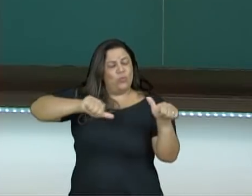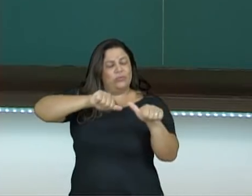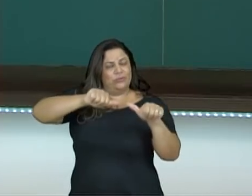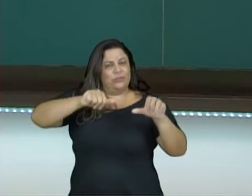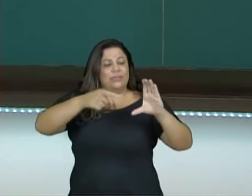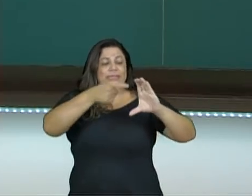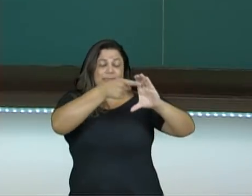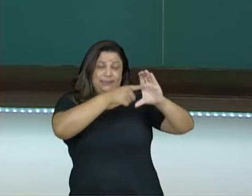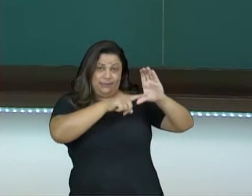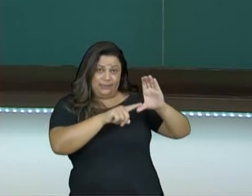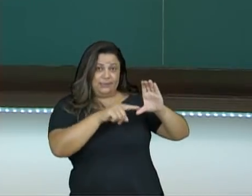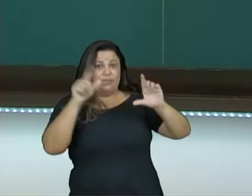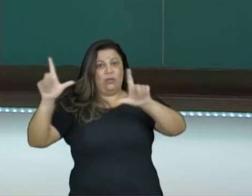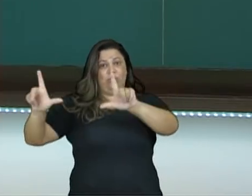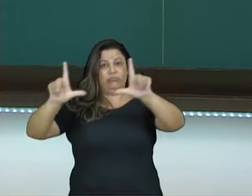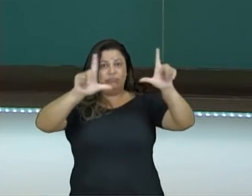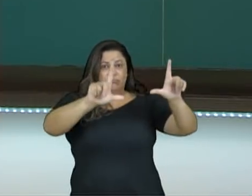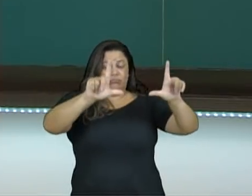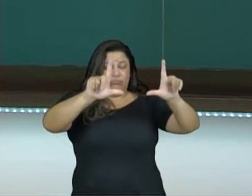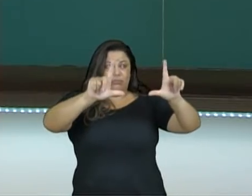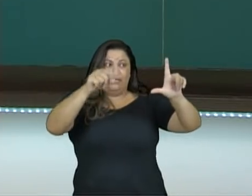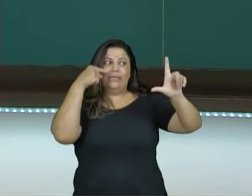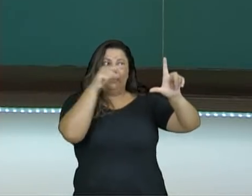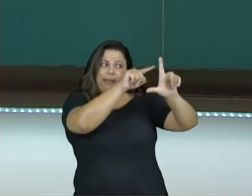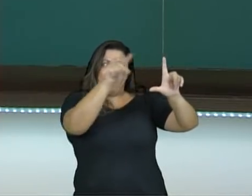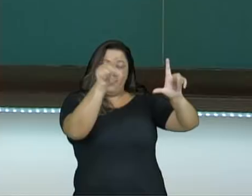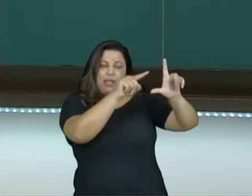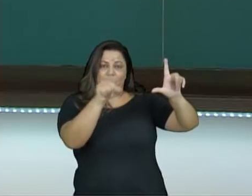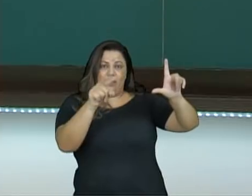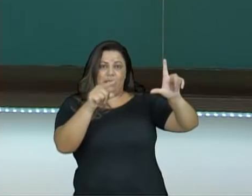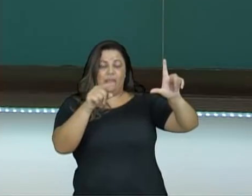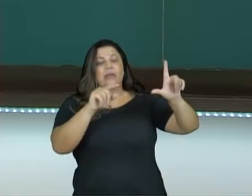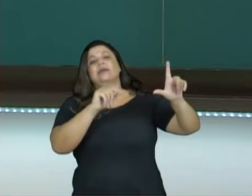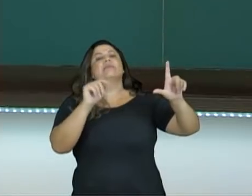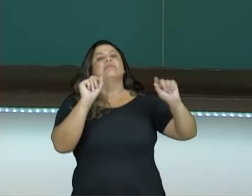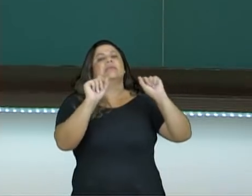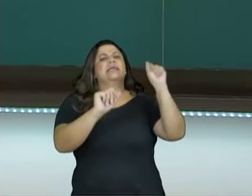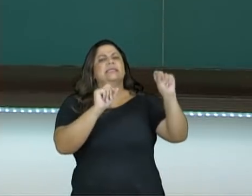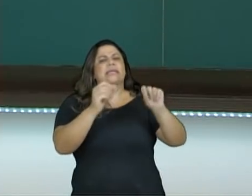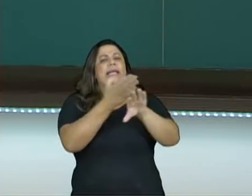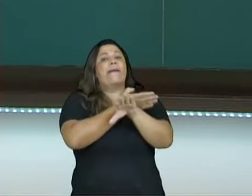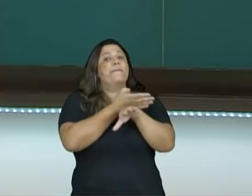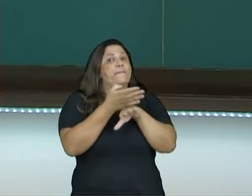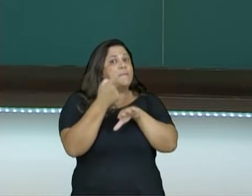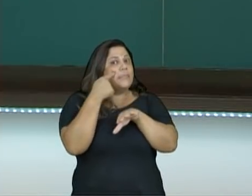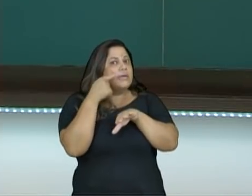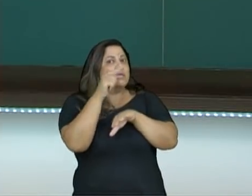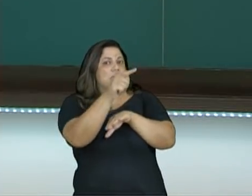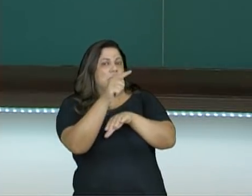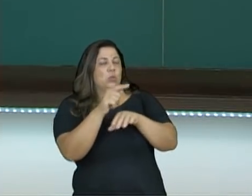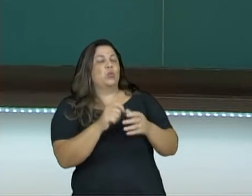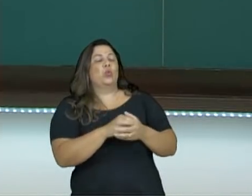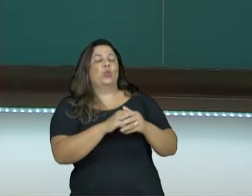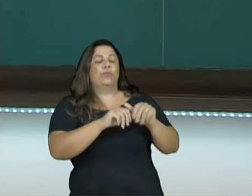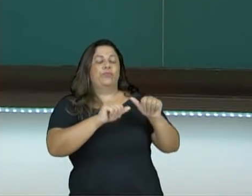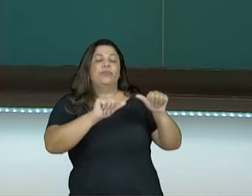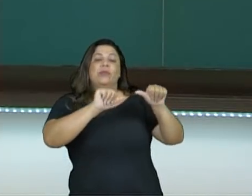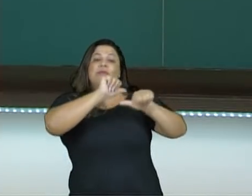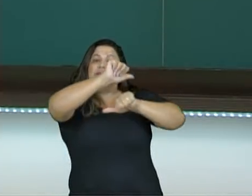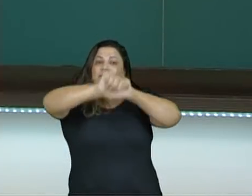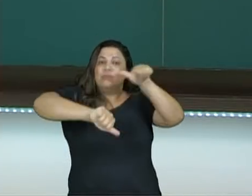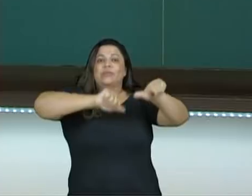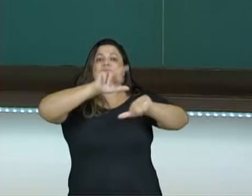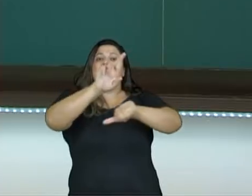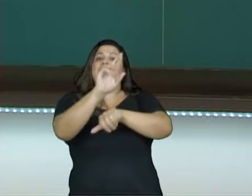que estão aqui na tabela, que estão em branco, eles estão sendo dados em graus e vocês vão transformar em